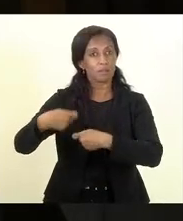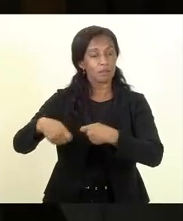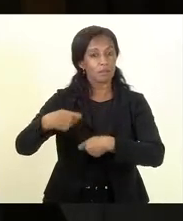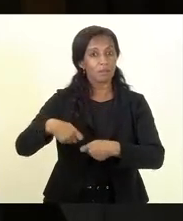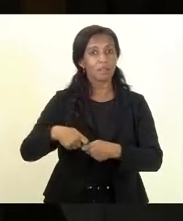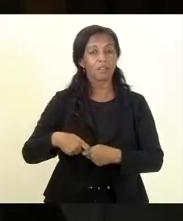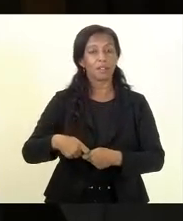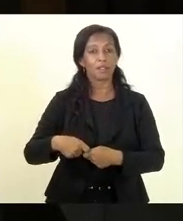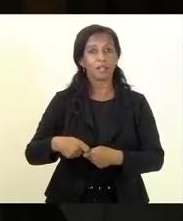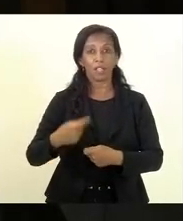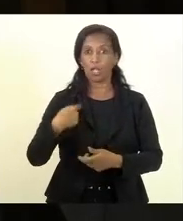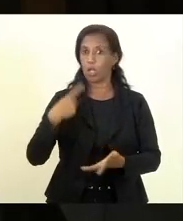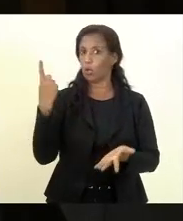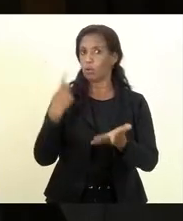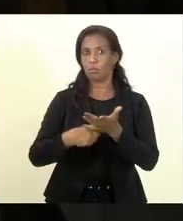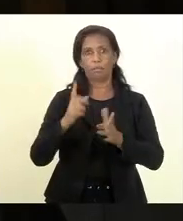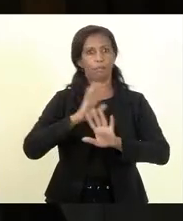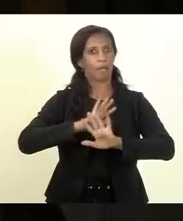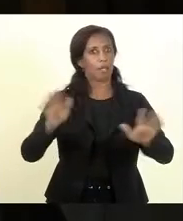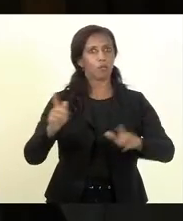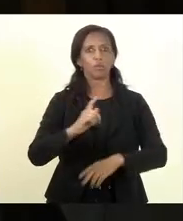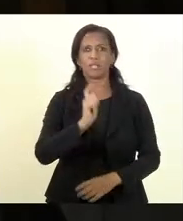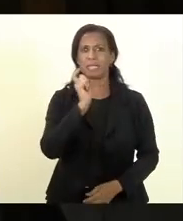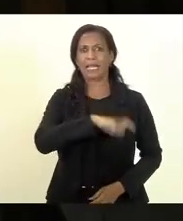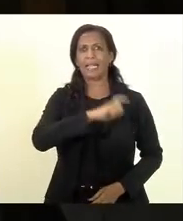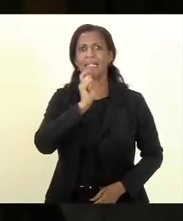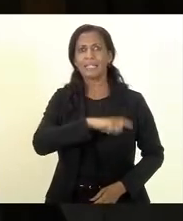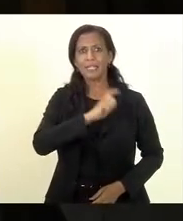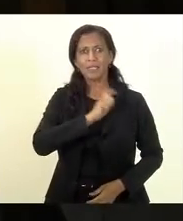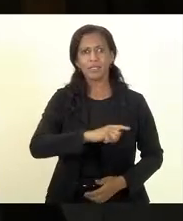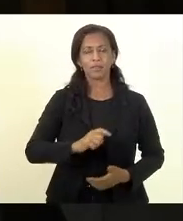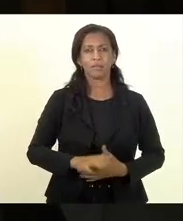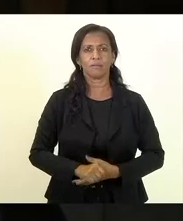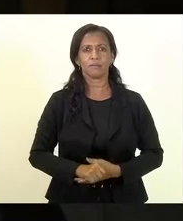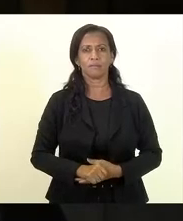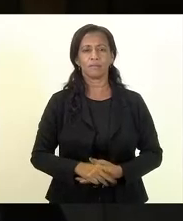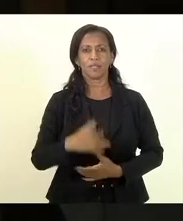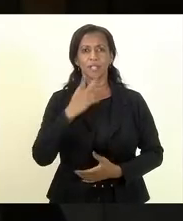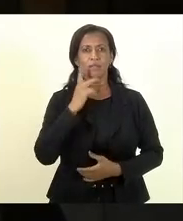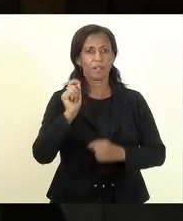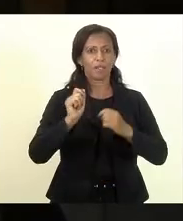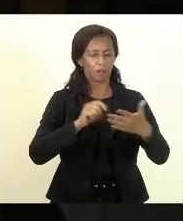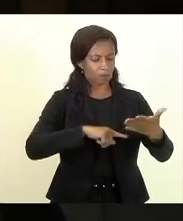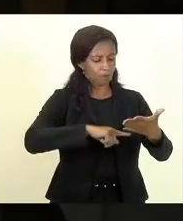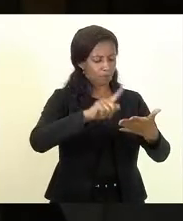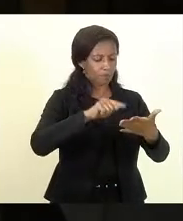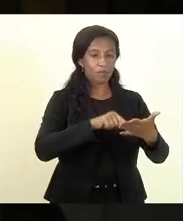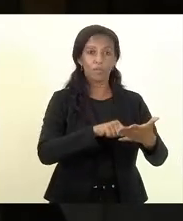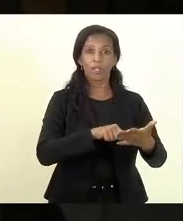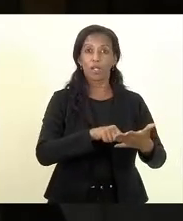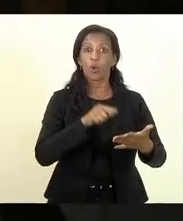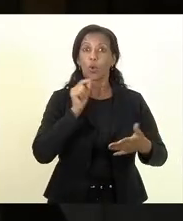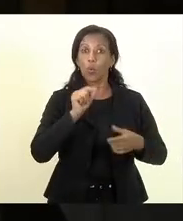que não compactuam e não concordam com essa sacanagem, que diz o seguinte: o